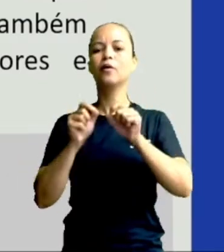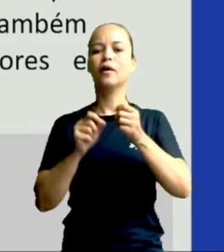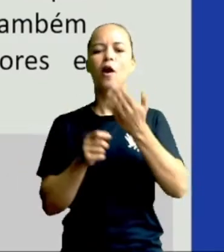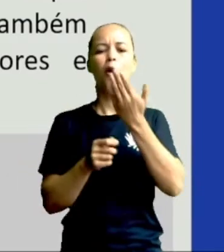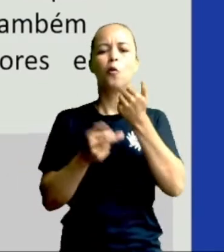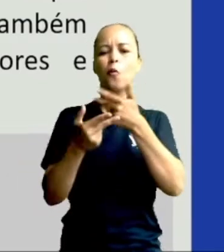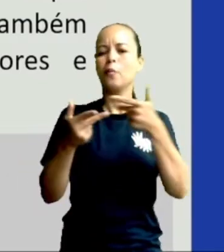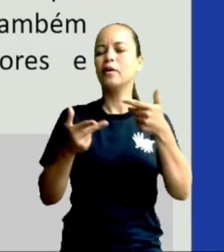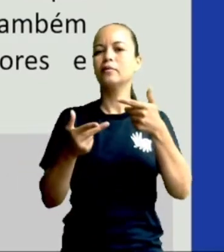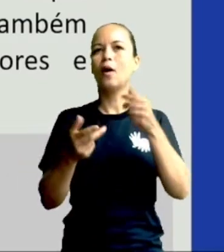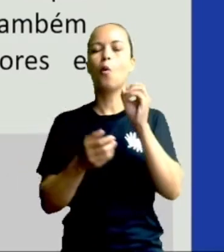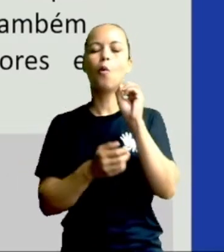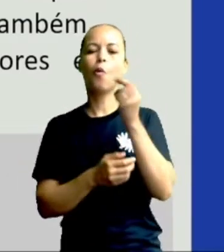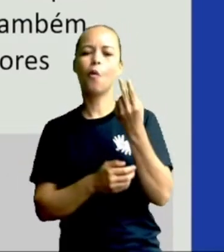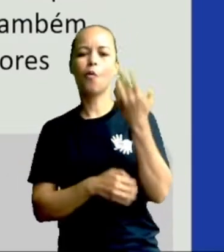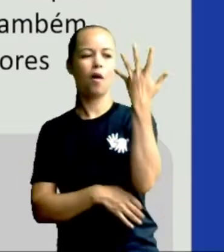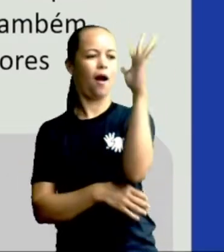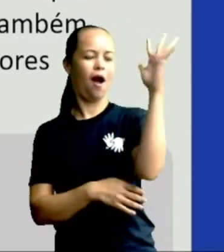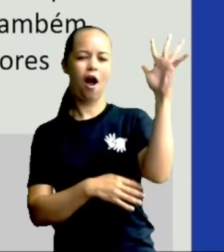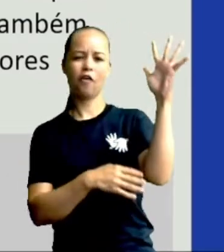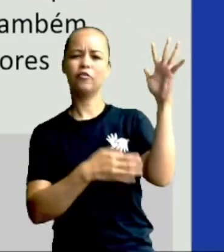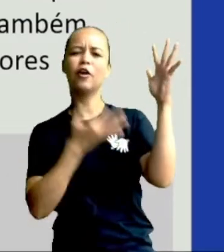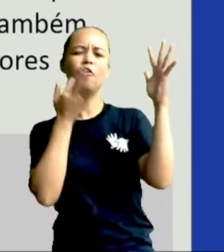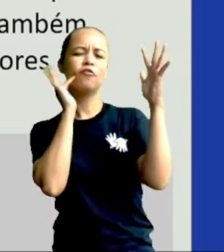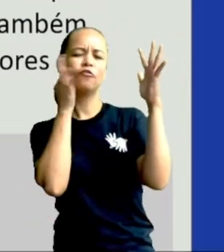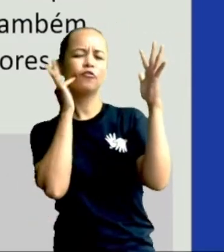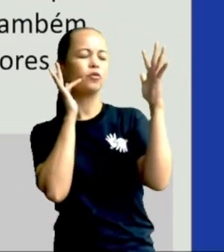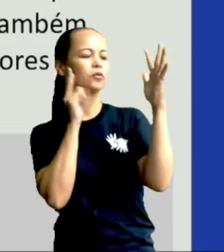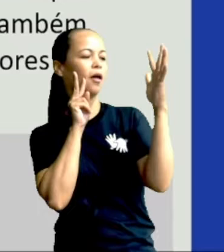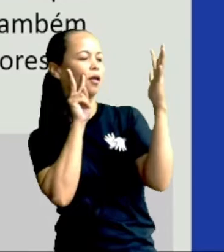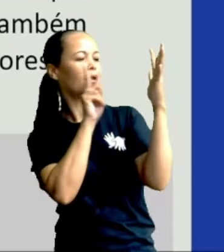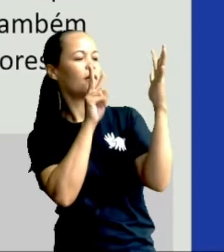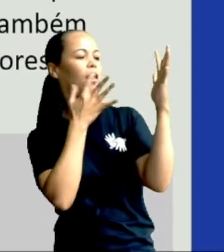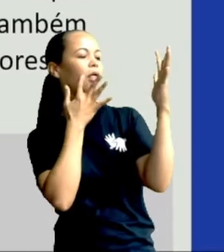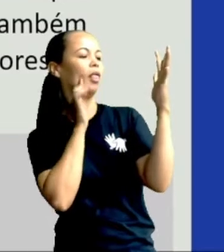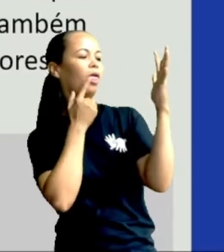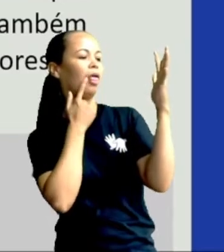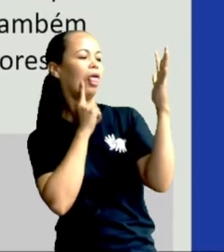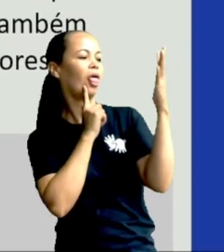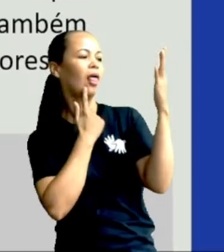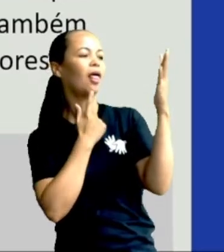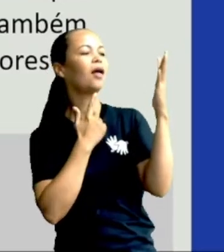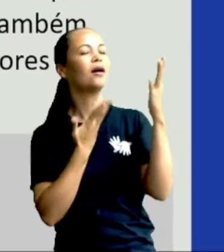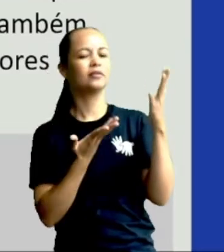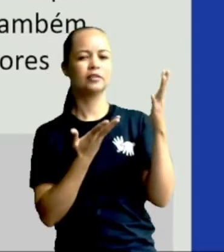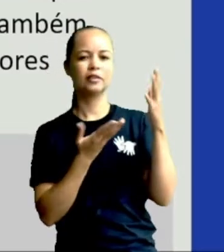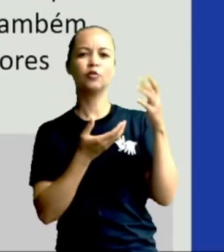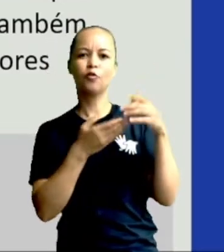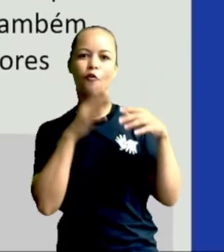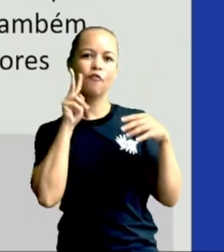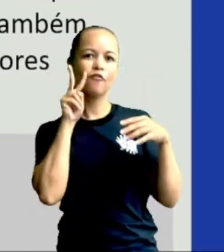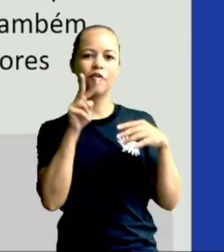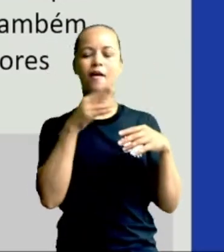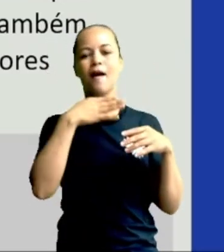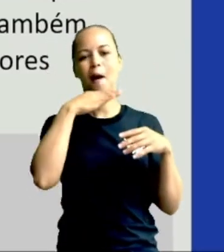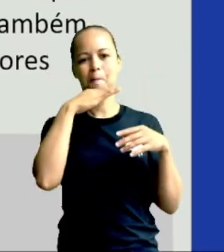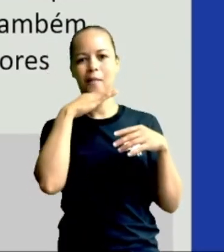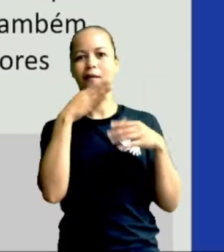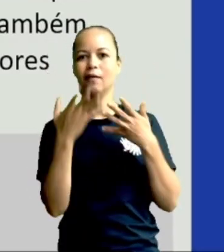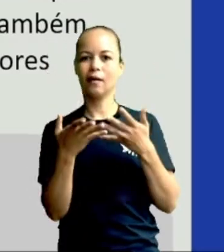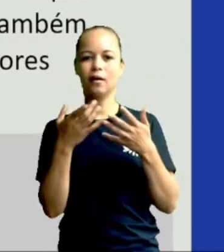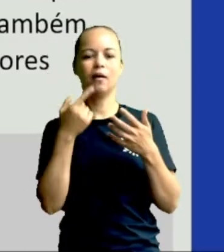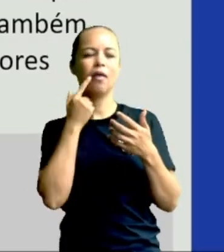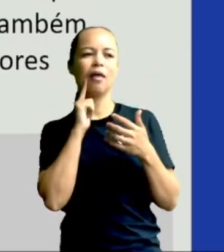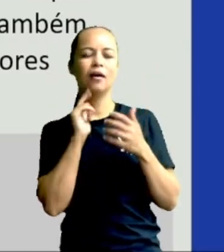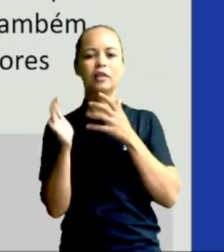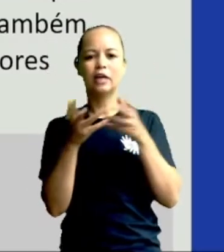bem frutífera. E você sente, você chega a saliva quando vê aquela manga bem madurinha. Então você está vendo a paisagem